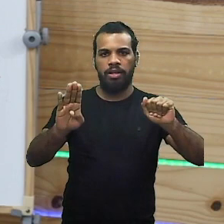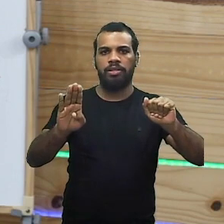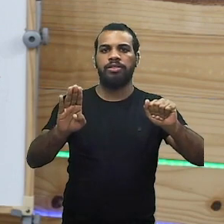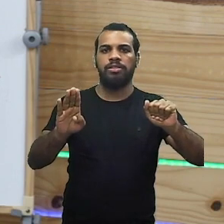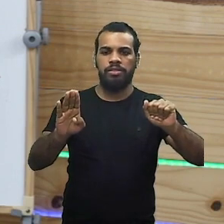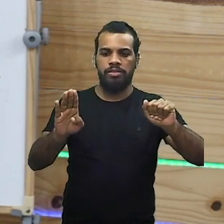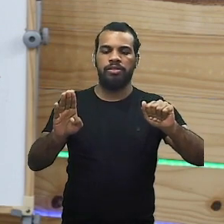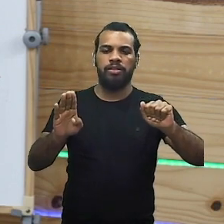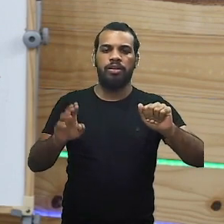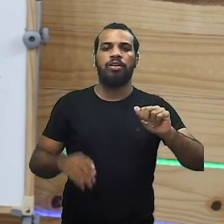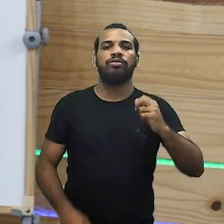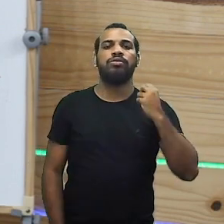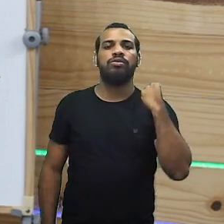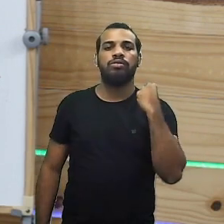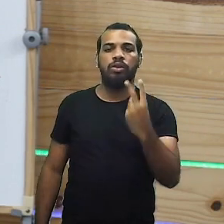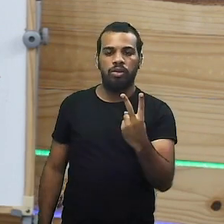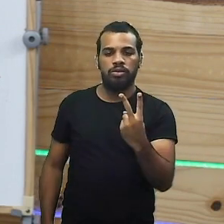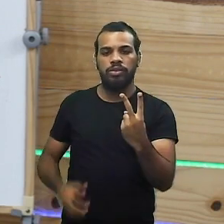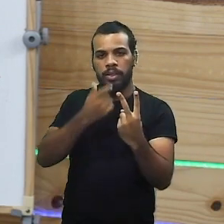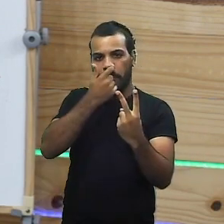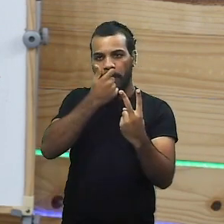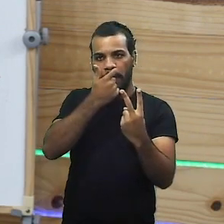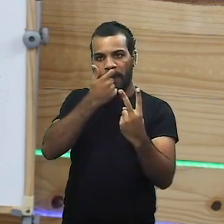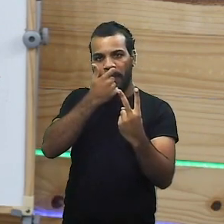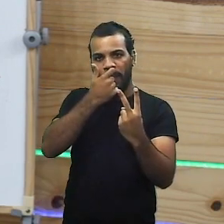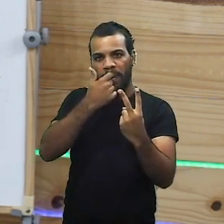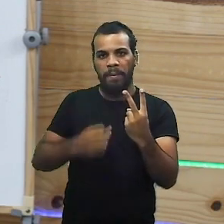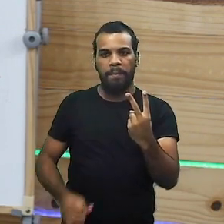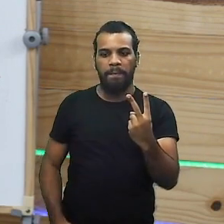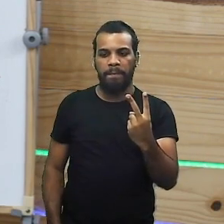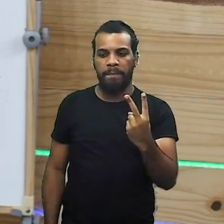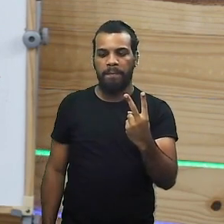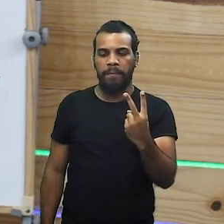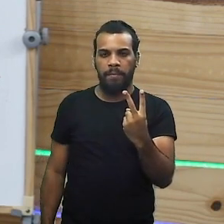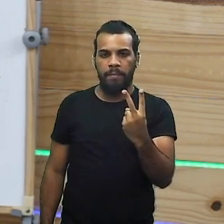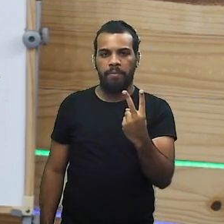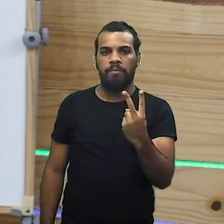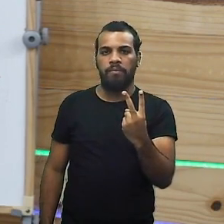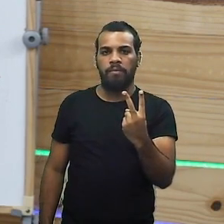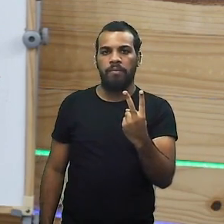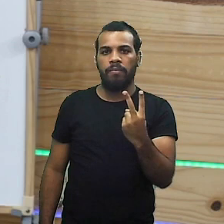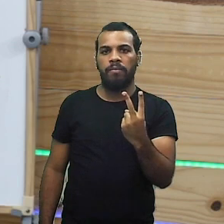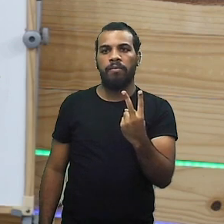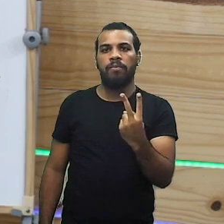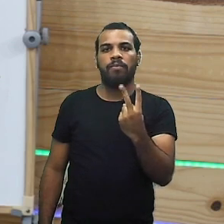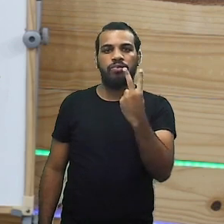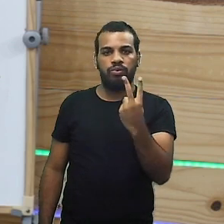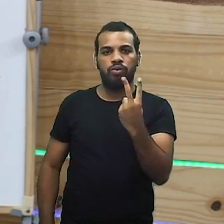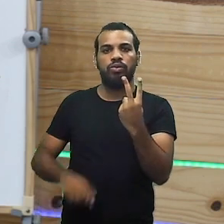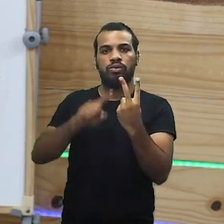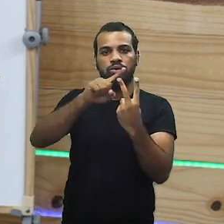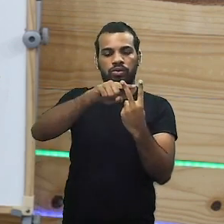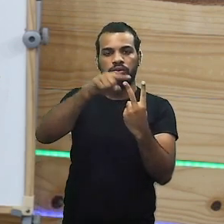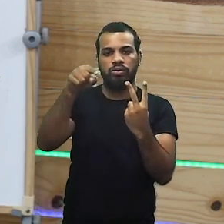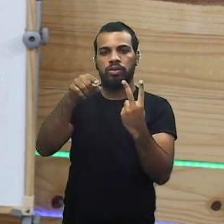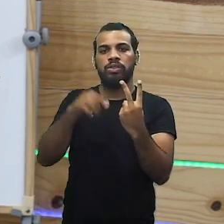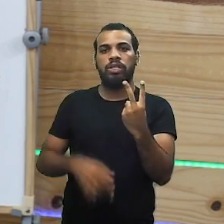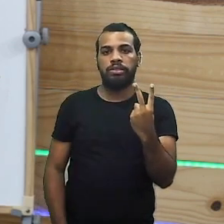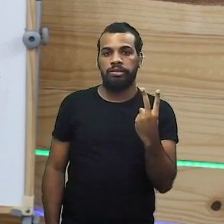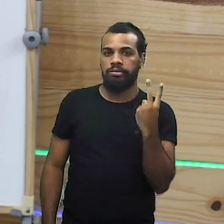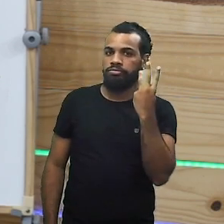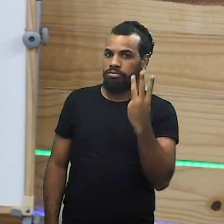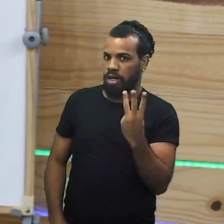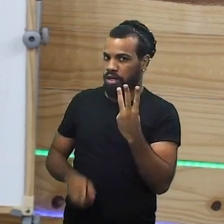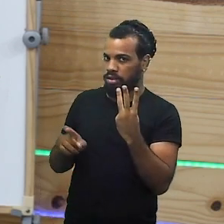ó. 2, que é o resultado dessa simplificação. 3, que é o